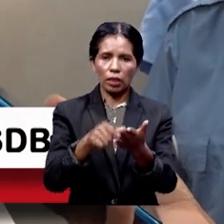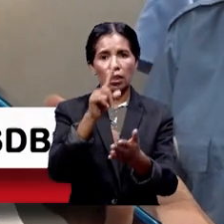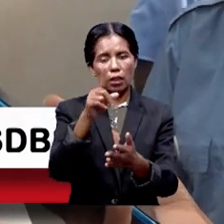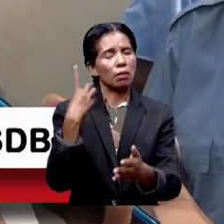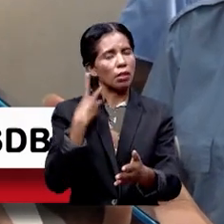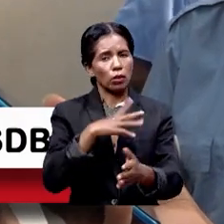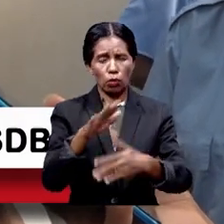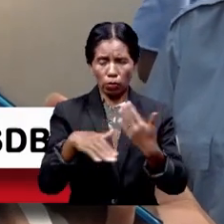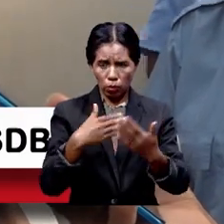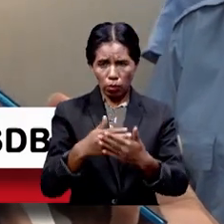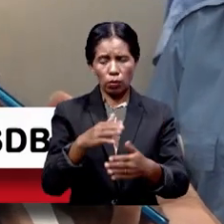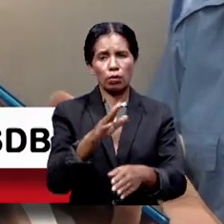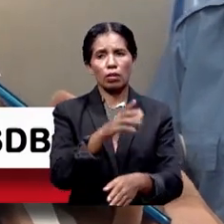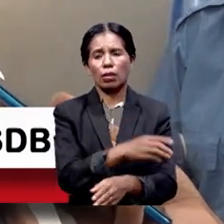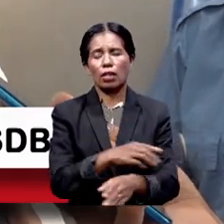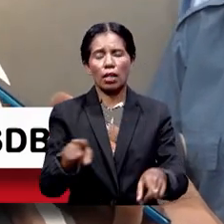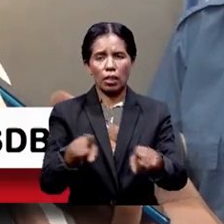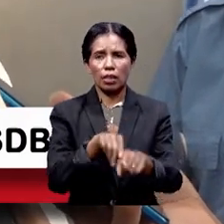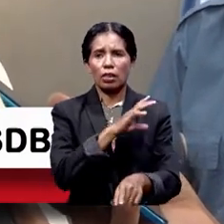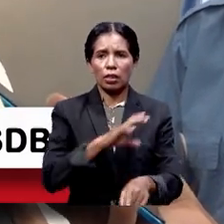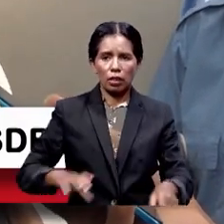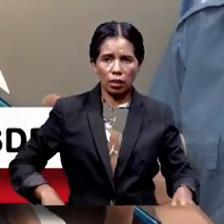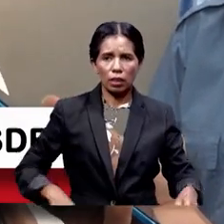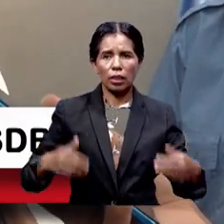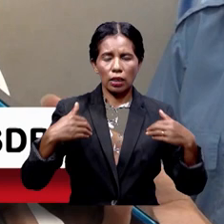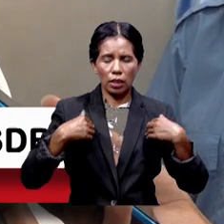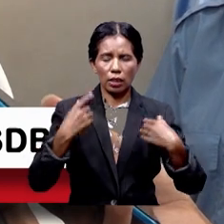dar estranho, sempre ia momento, ir a baita, a tu,